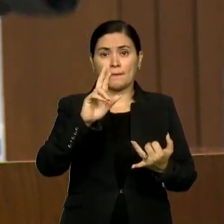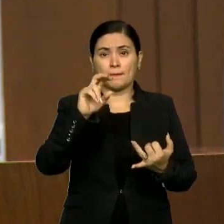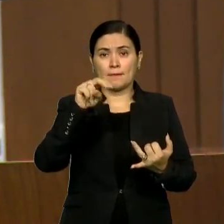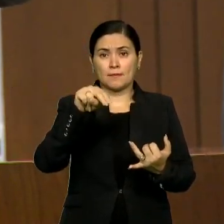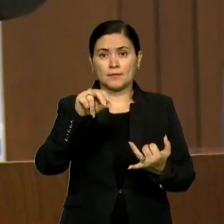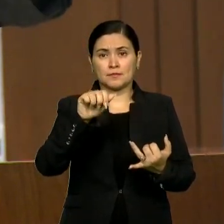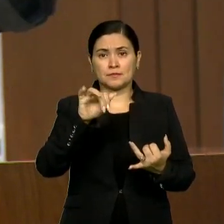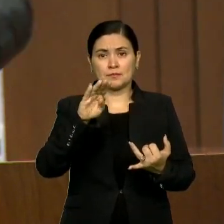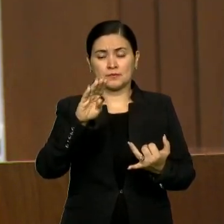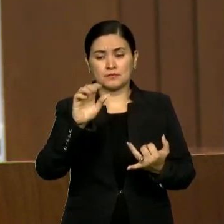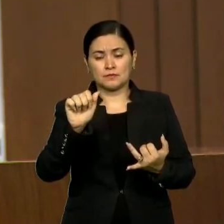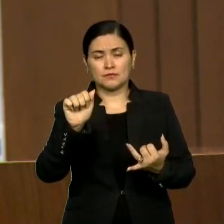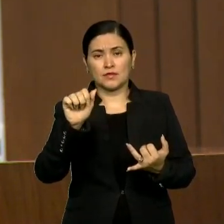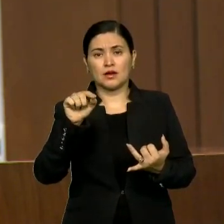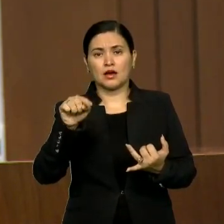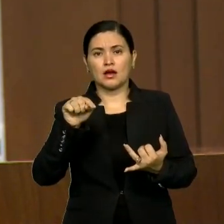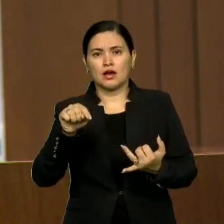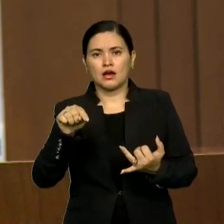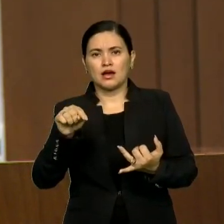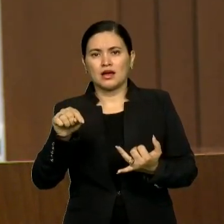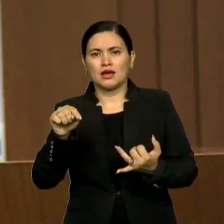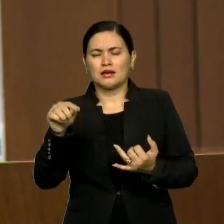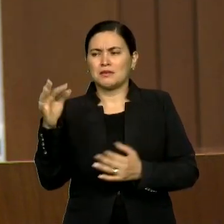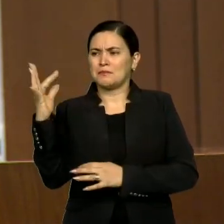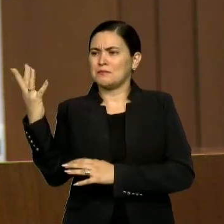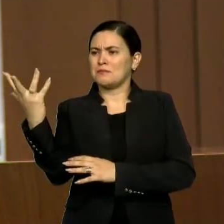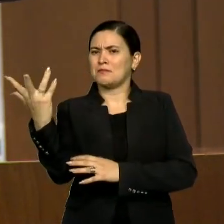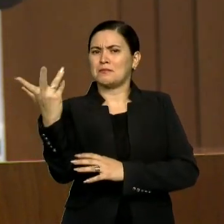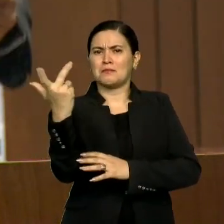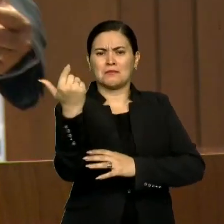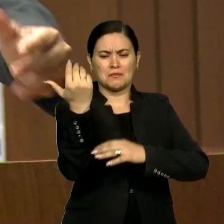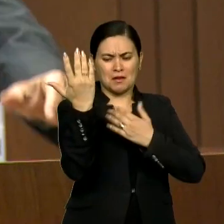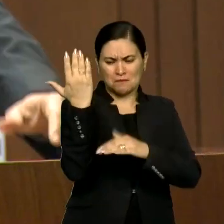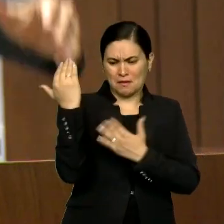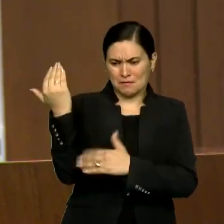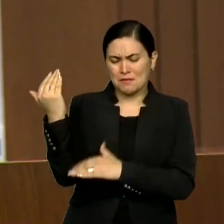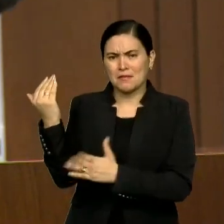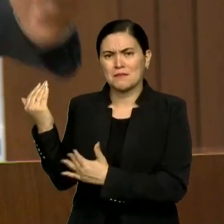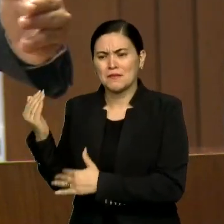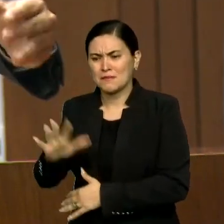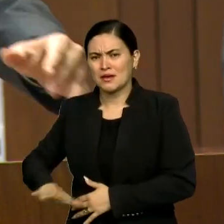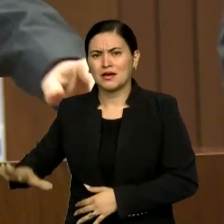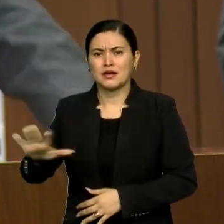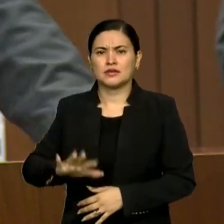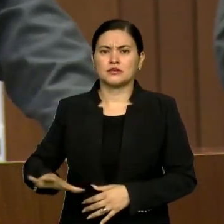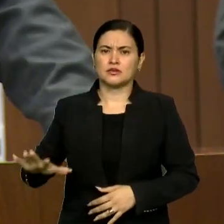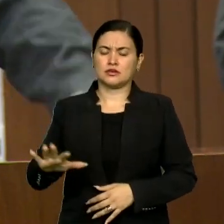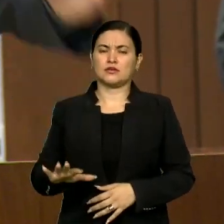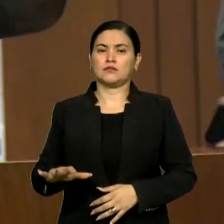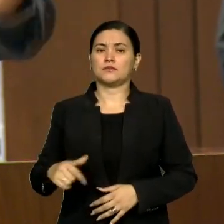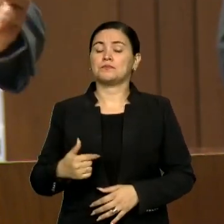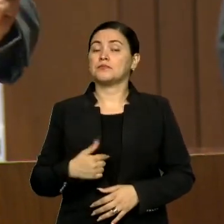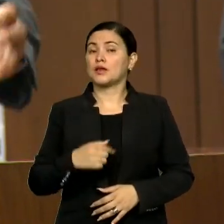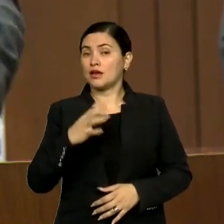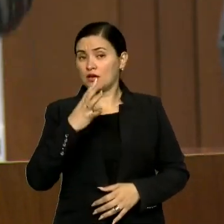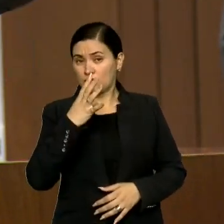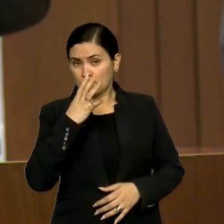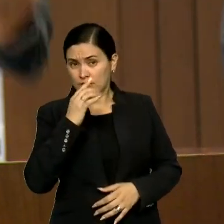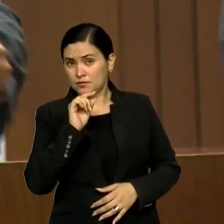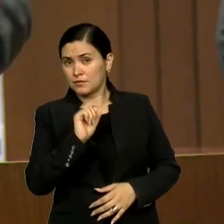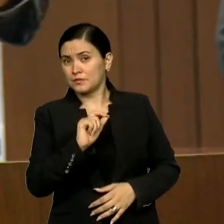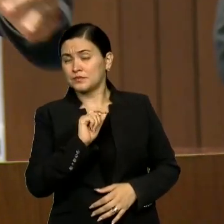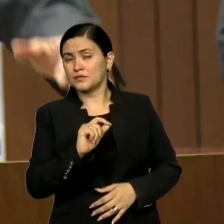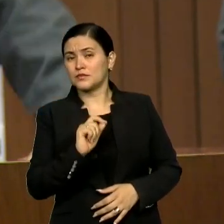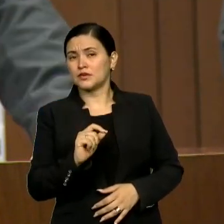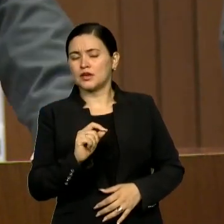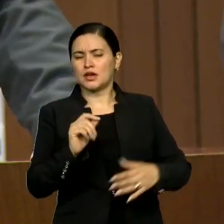Eu vejo celebrando o aniversário de Balsas, uma economia pujante, rica, que Deus continue, que nós